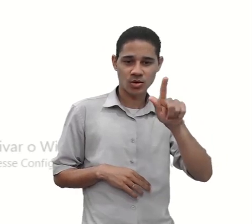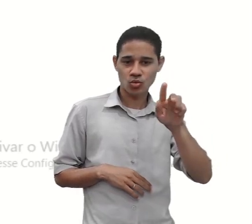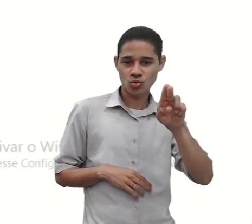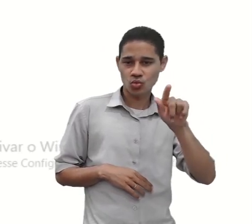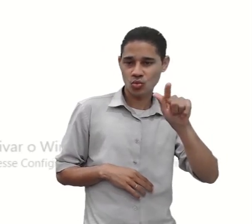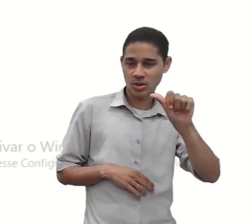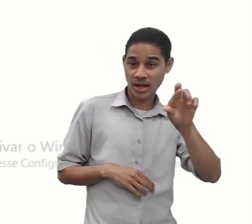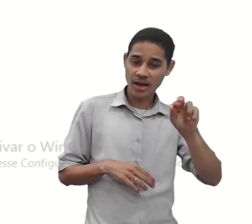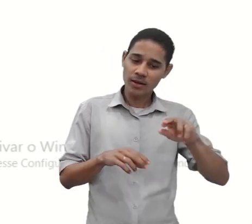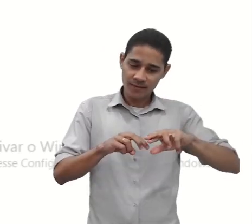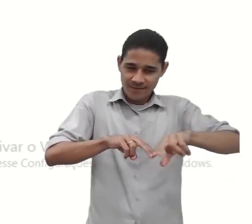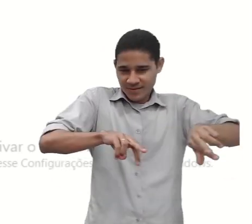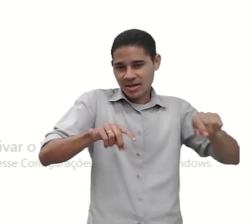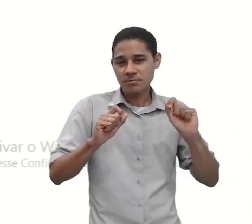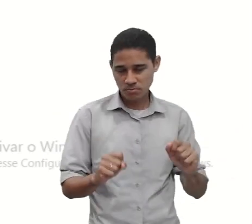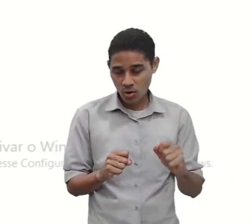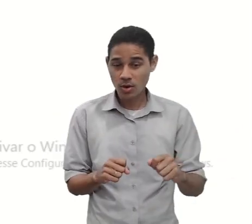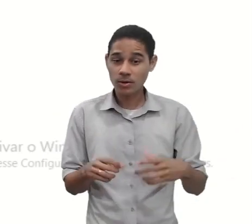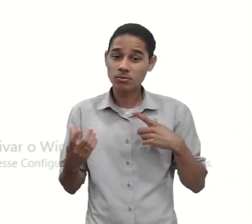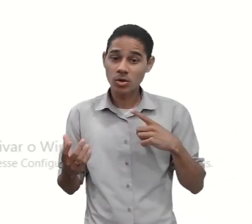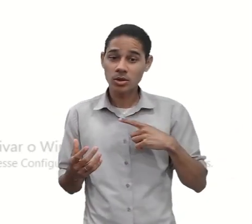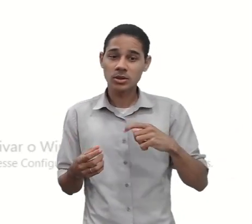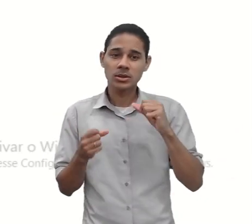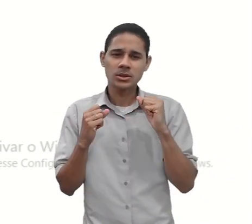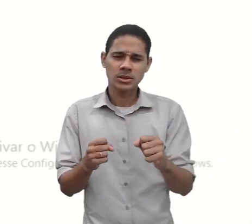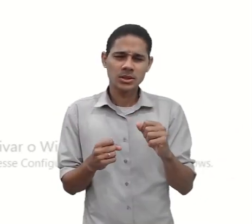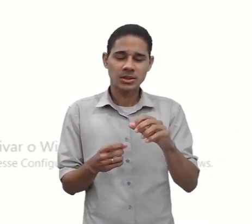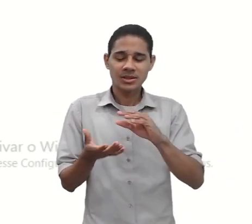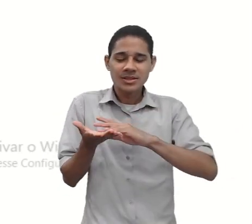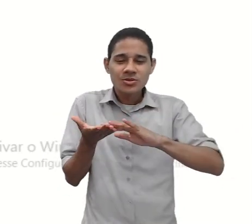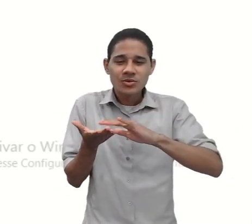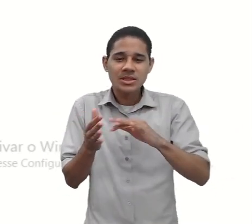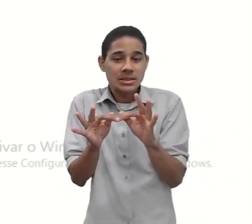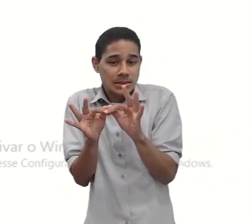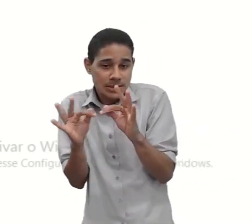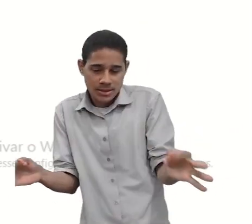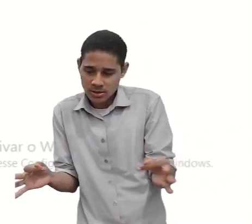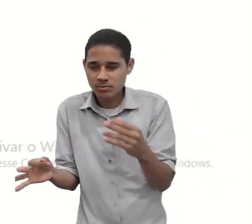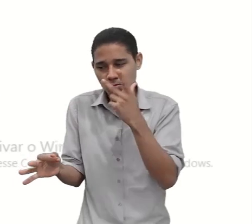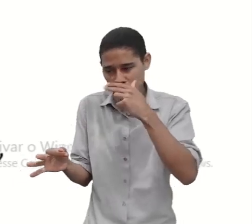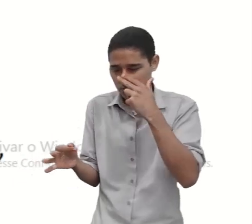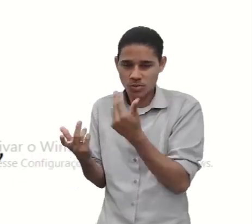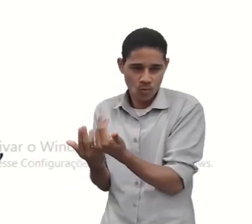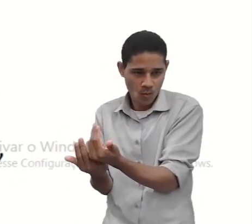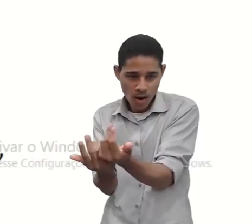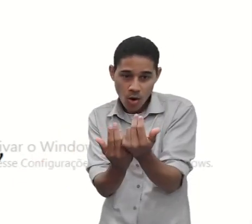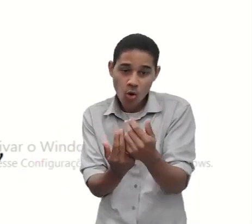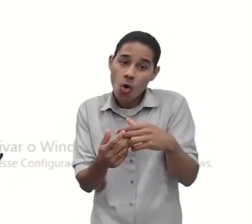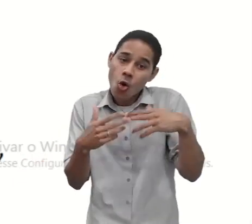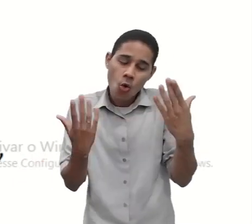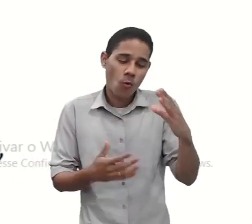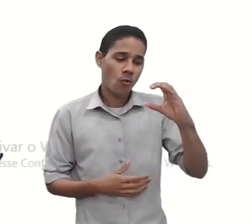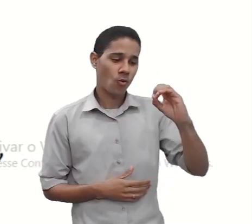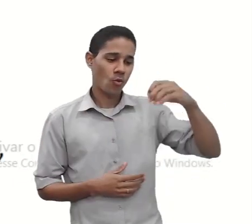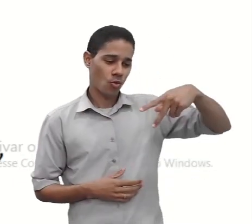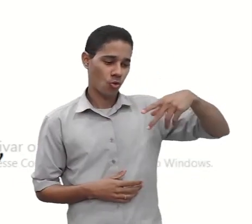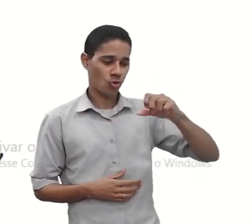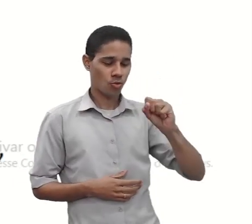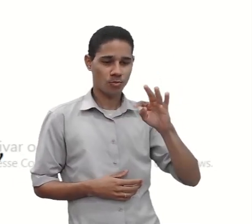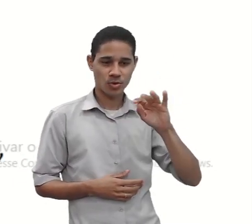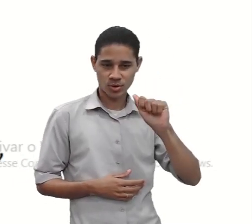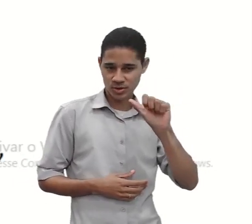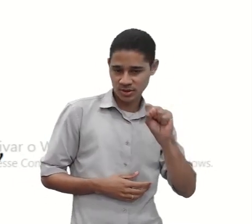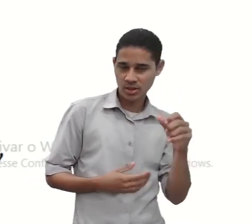estrutura, as texturas podem ser simples, quando formadas por elementos semelhantes, ou podem ser compostas, expressivas